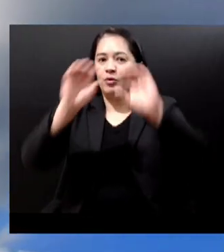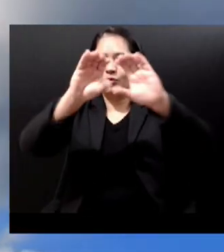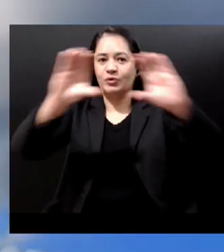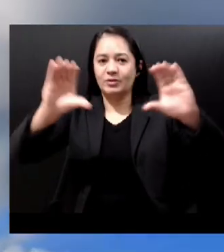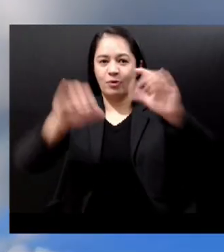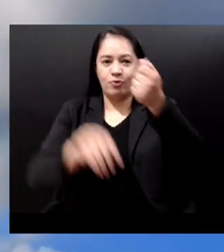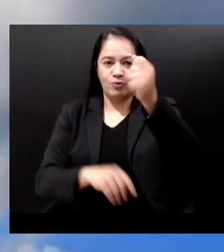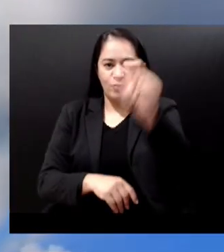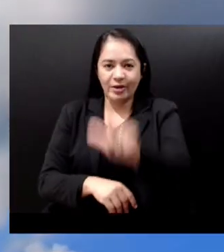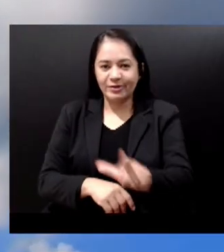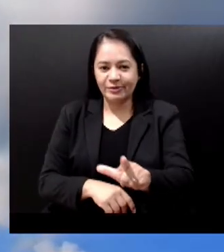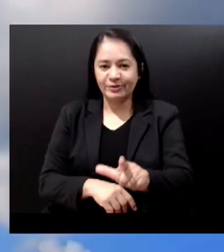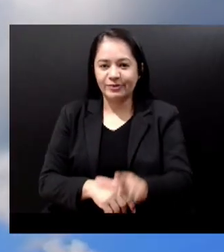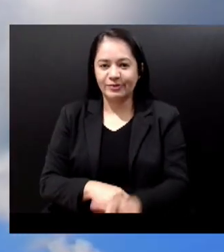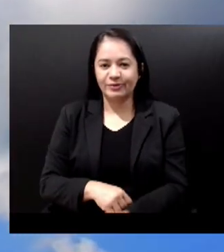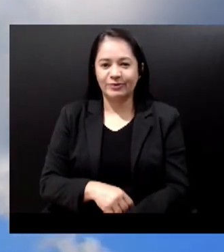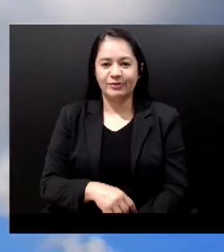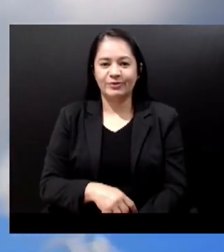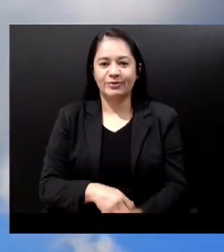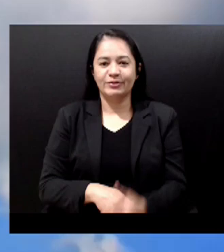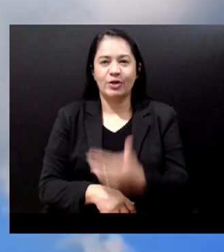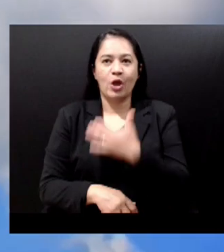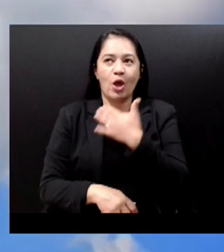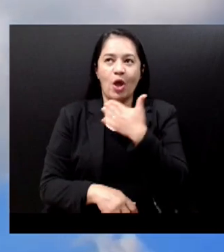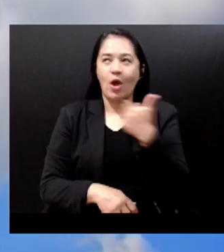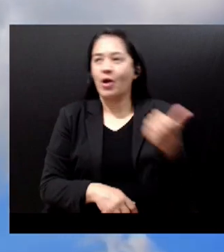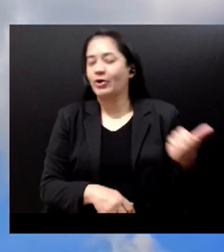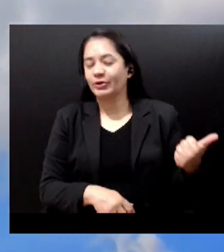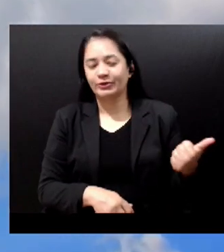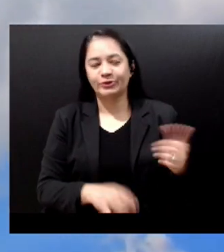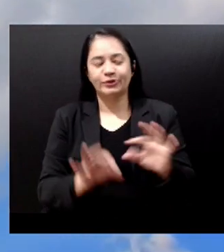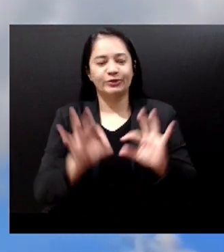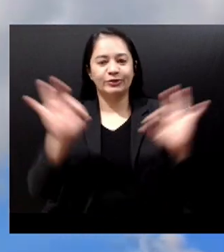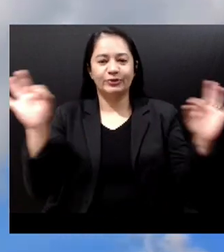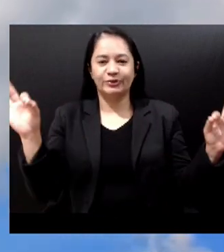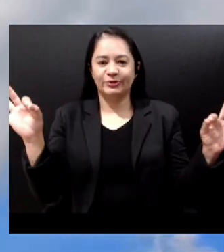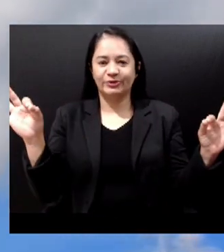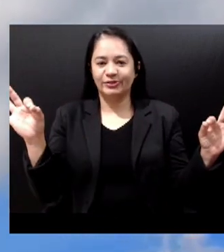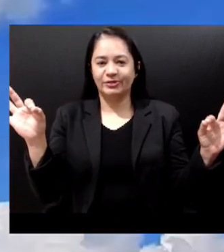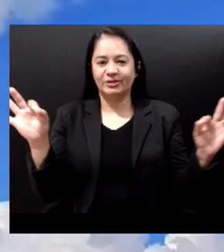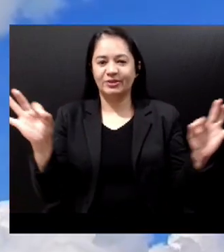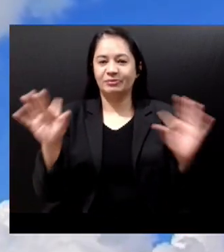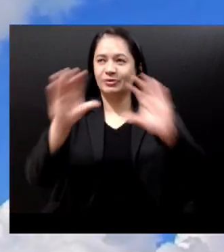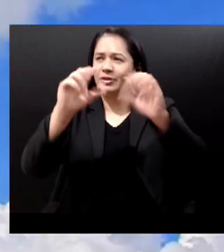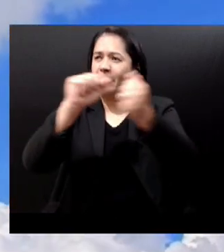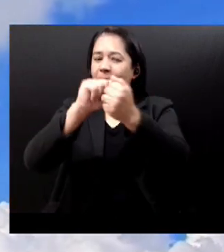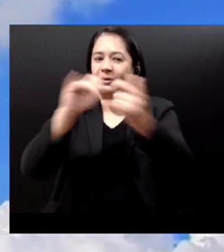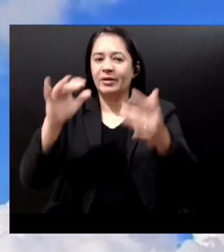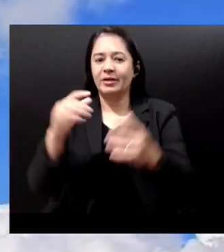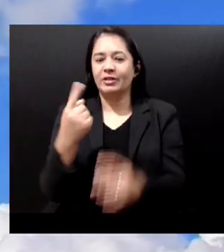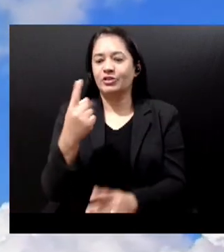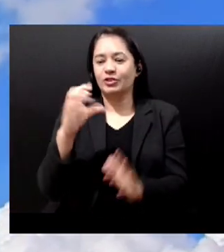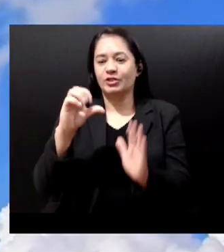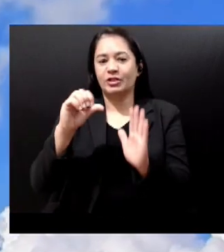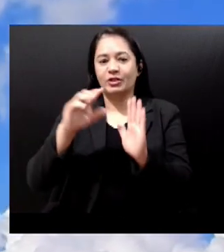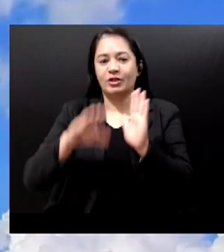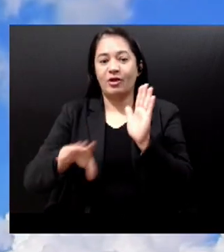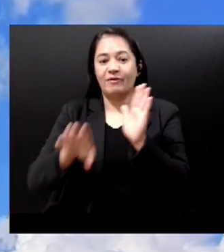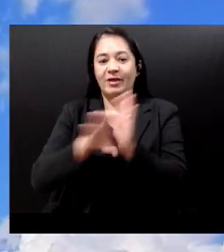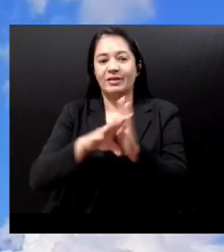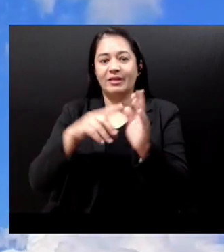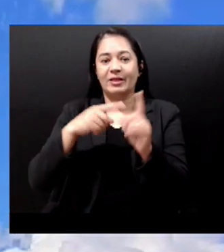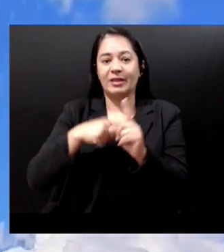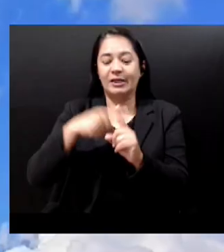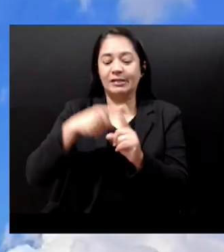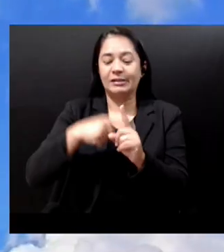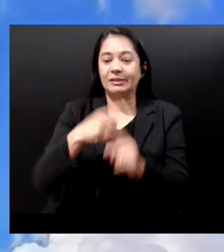voar, né? Maravilhoso céu. Um sol brilhando lá em cima, mínima 19, máxima 31. Quanto tempo faz que a gente